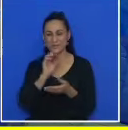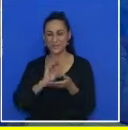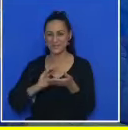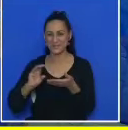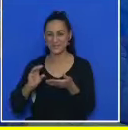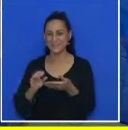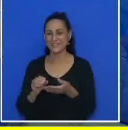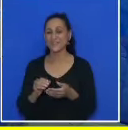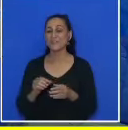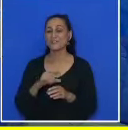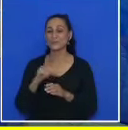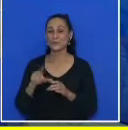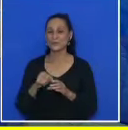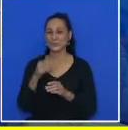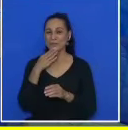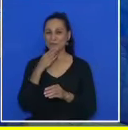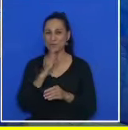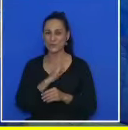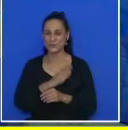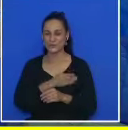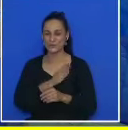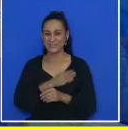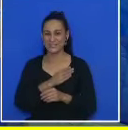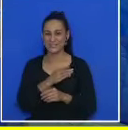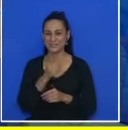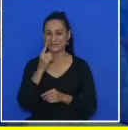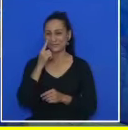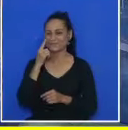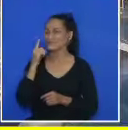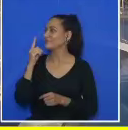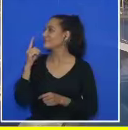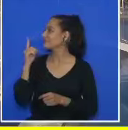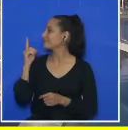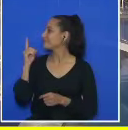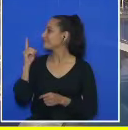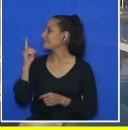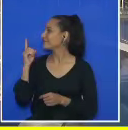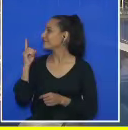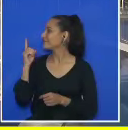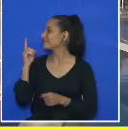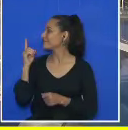ganhar. Agora passaremos ao sorteio do Time do Coração. Bolas posicionadas.